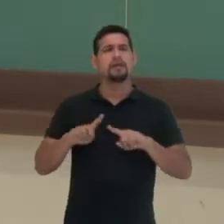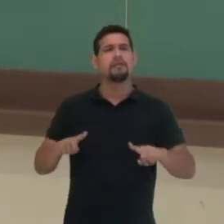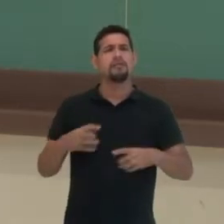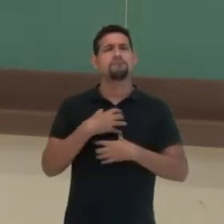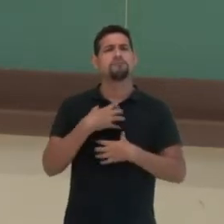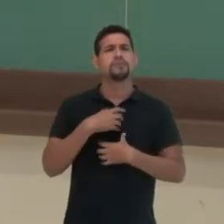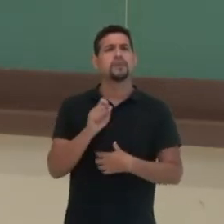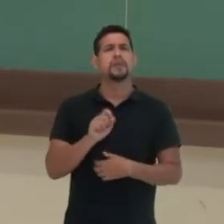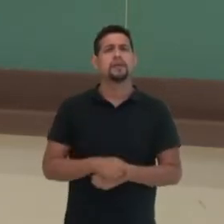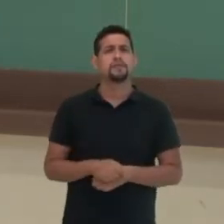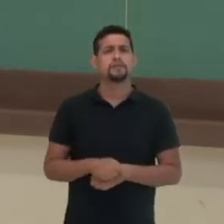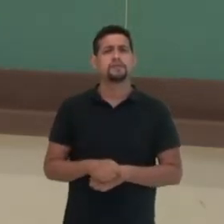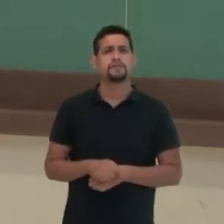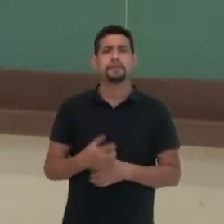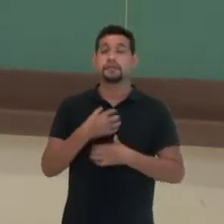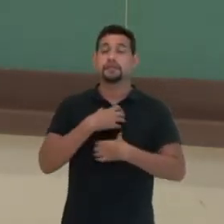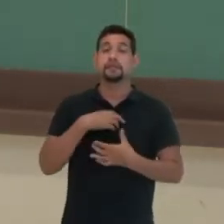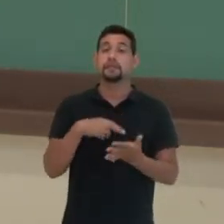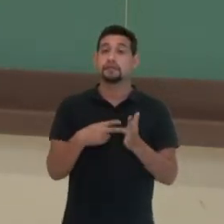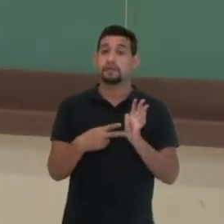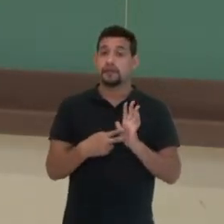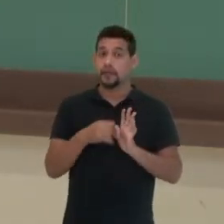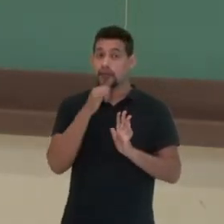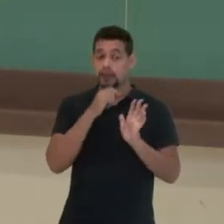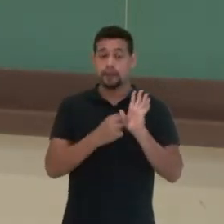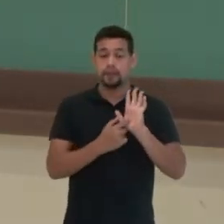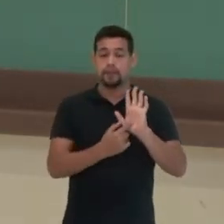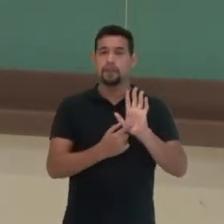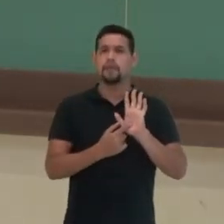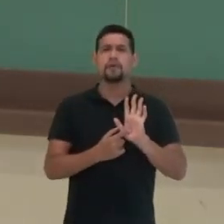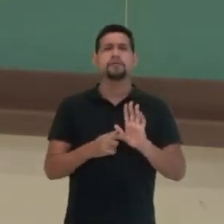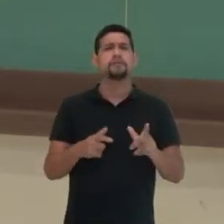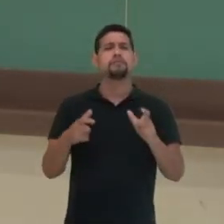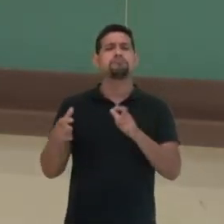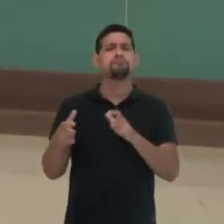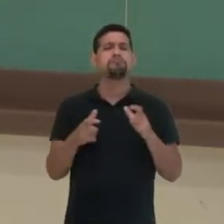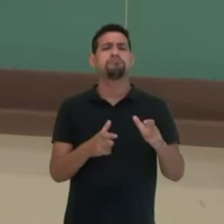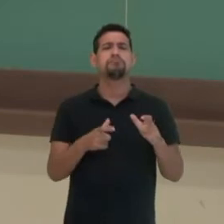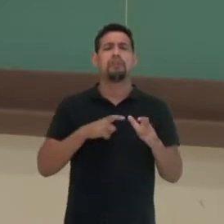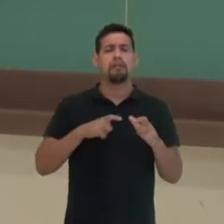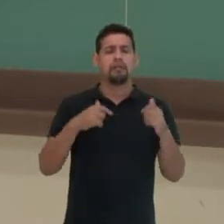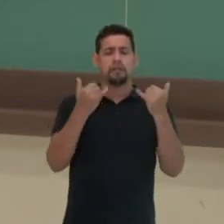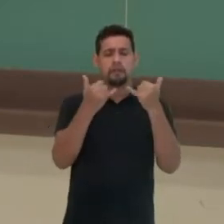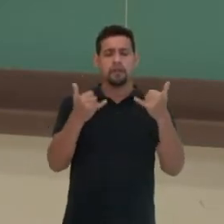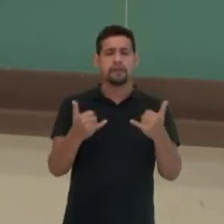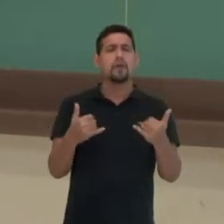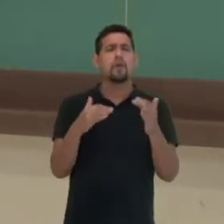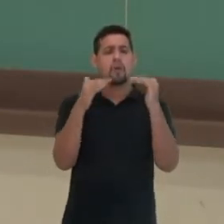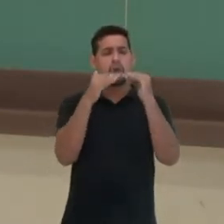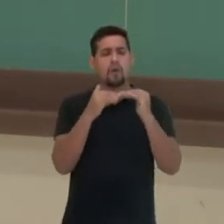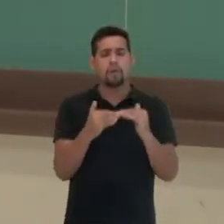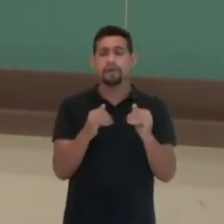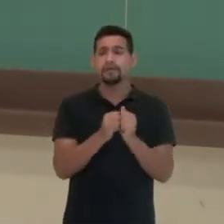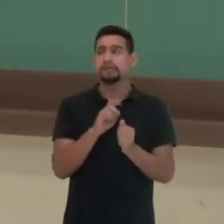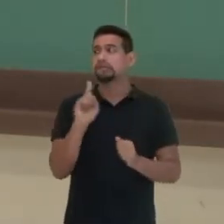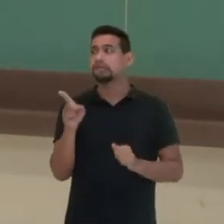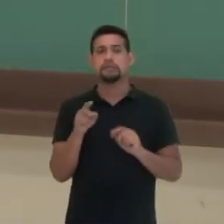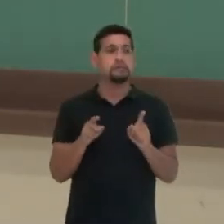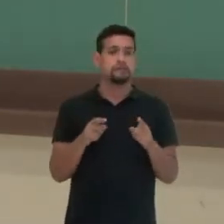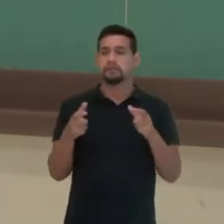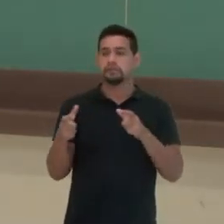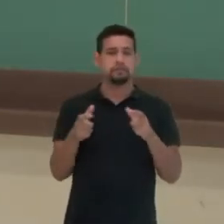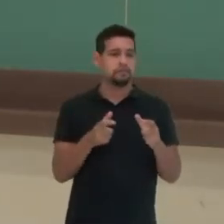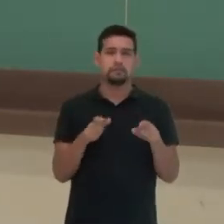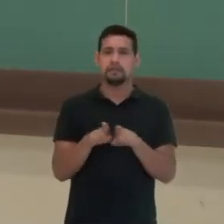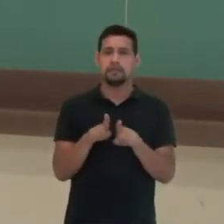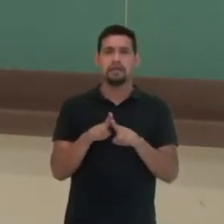sentido? O sentido indica o lado, né? Que lado que a linha, né? Que o corpo vai, direita, esquerda. Então,